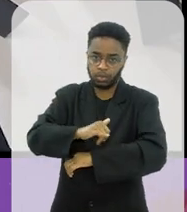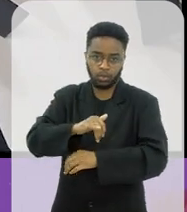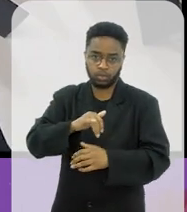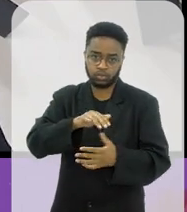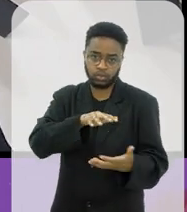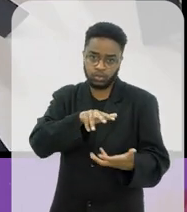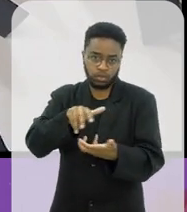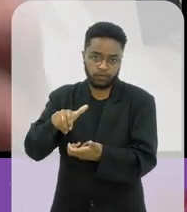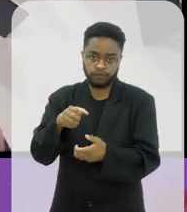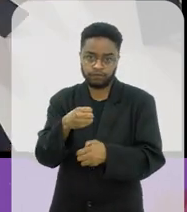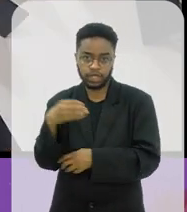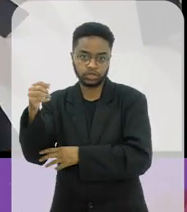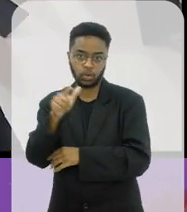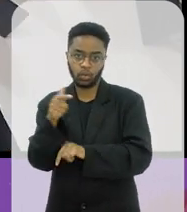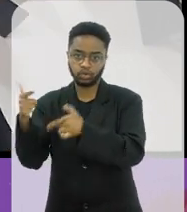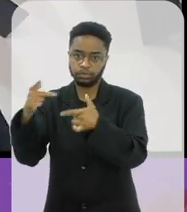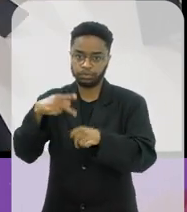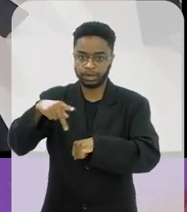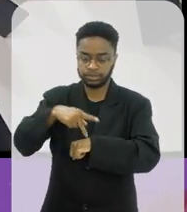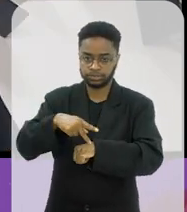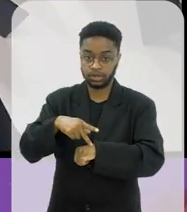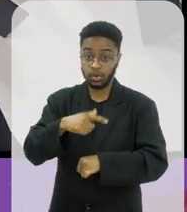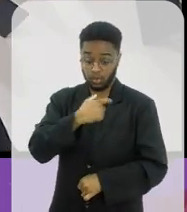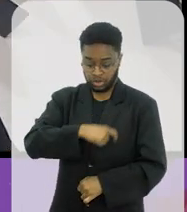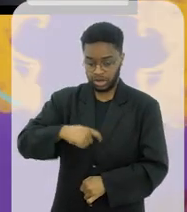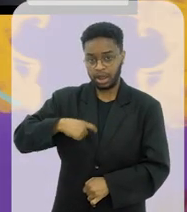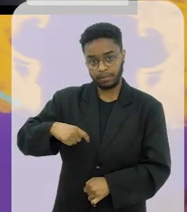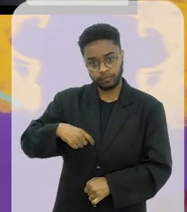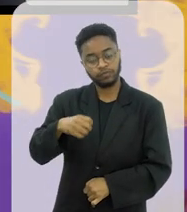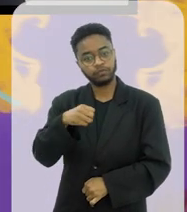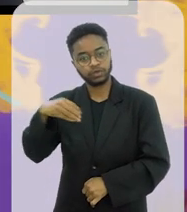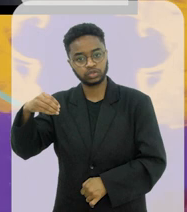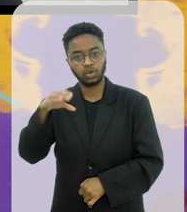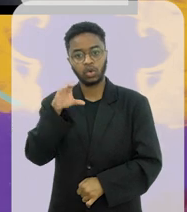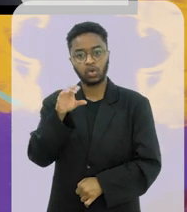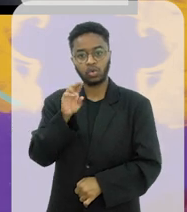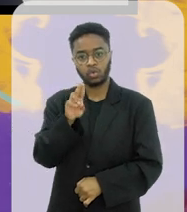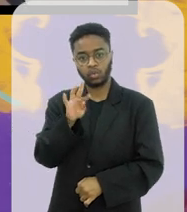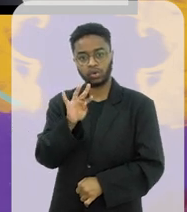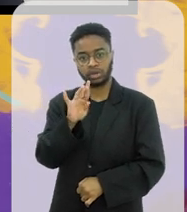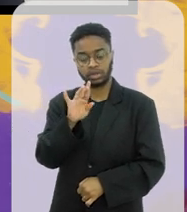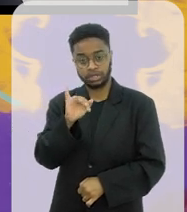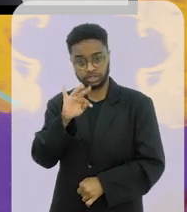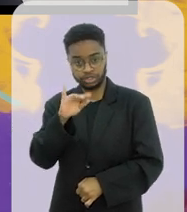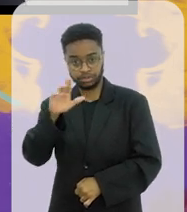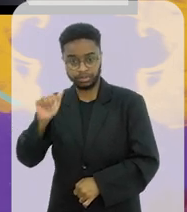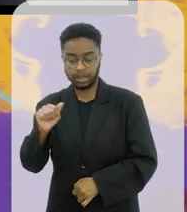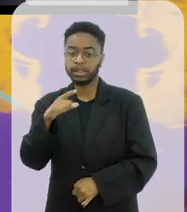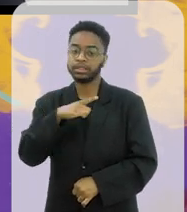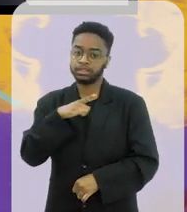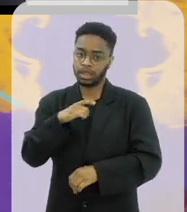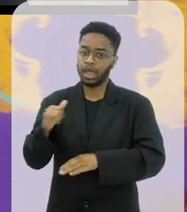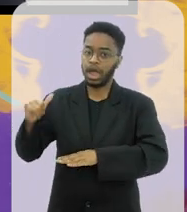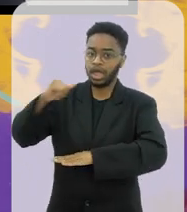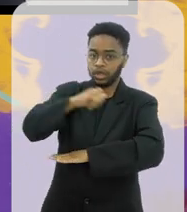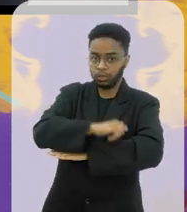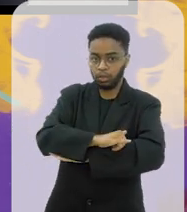internacional. Grêmio está em Curitiba. No estado do Paraná tem